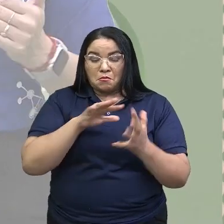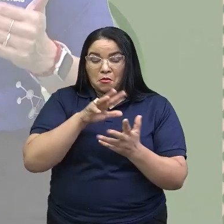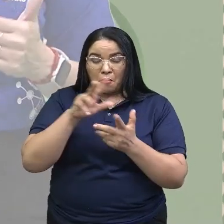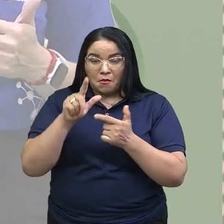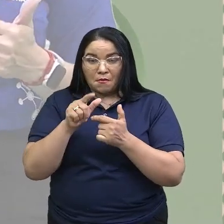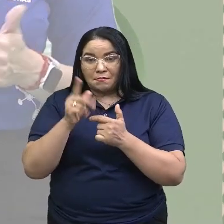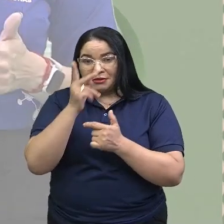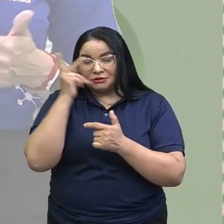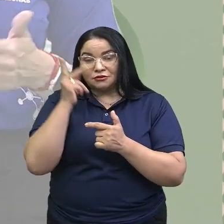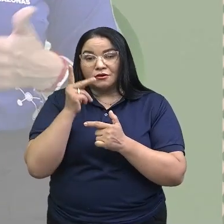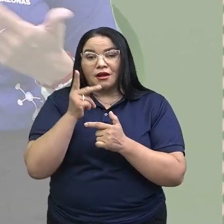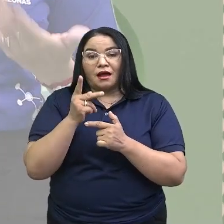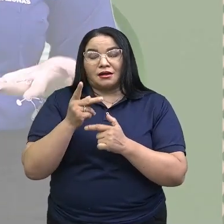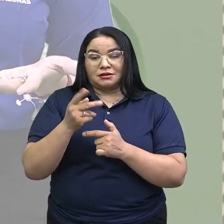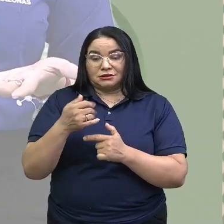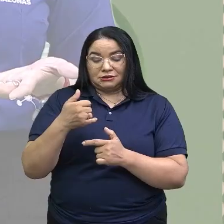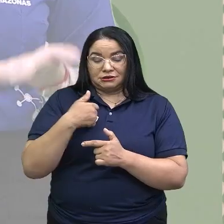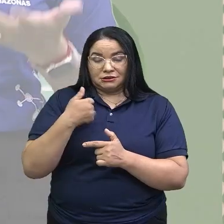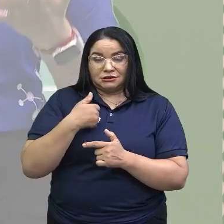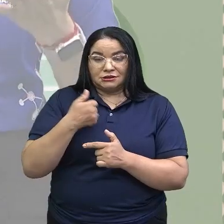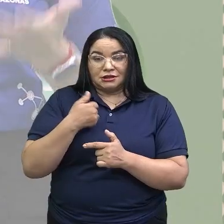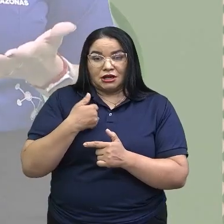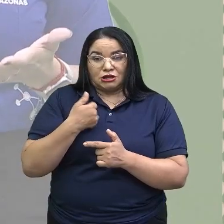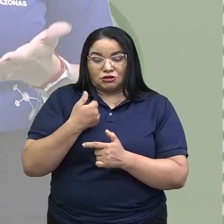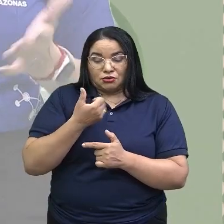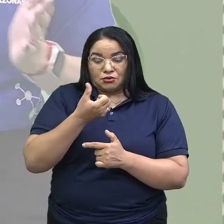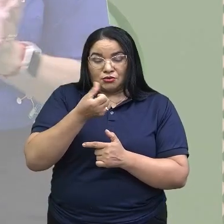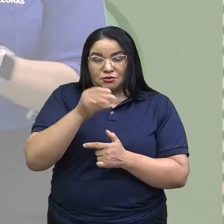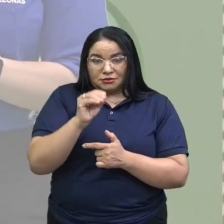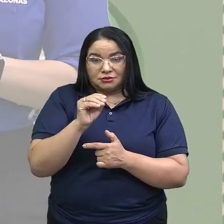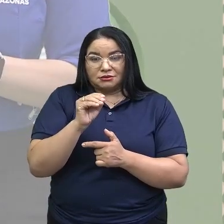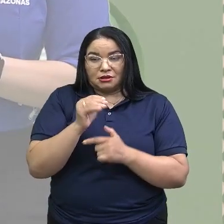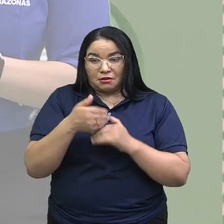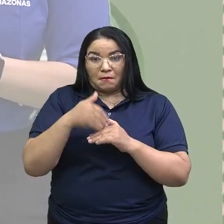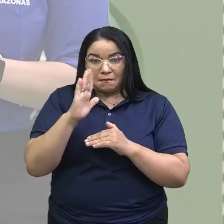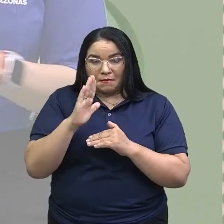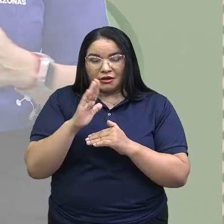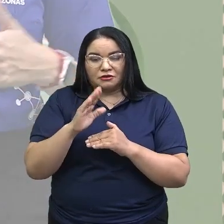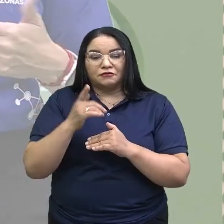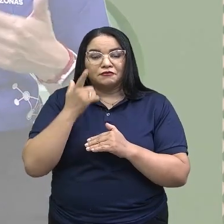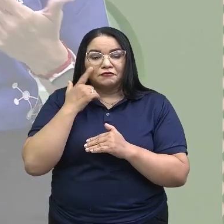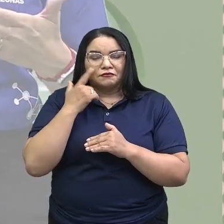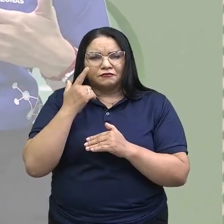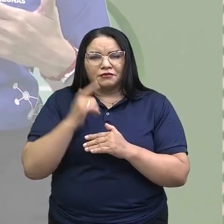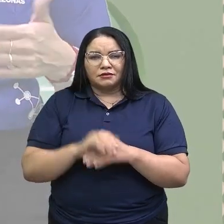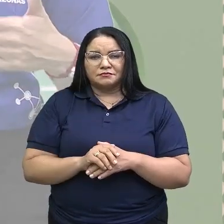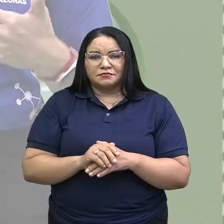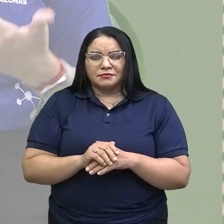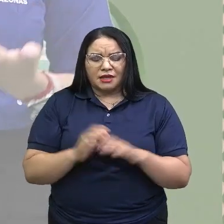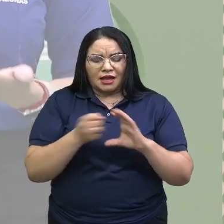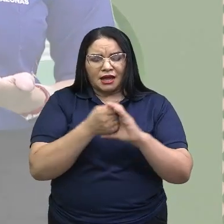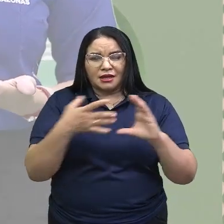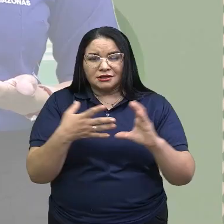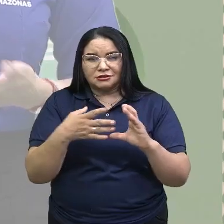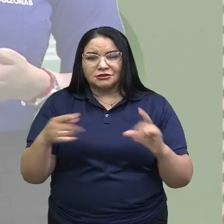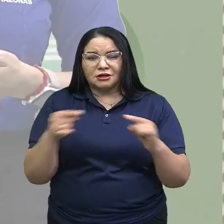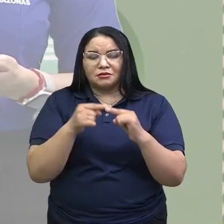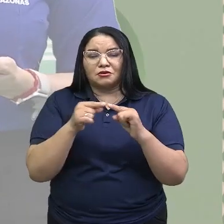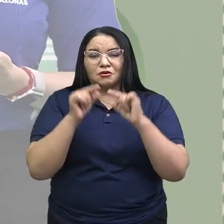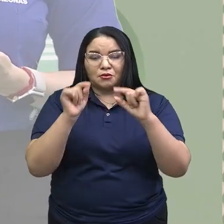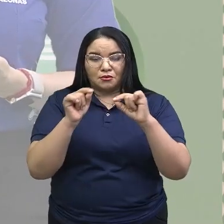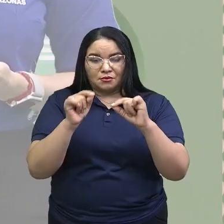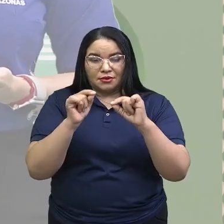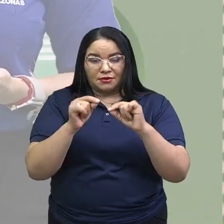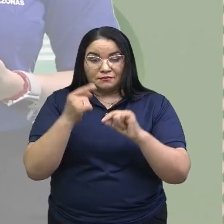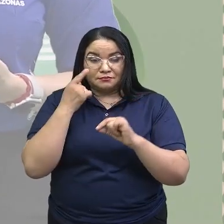mundo, especialmente os idosos, tá certo? Então, vamos observar quais são os sintomas na fase inicial, que